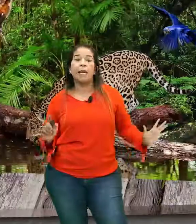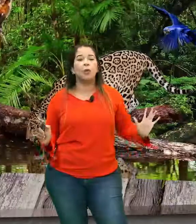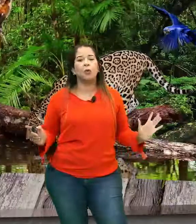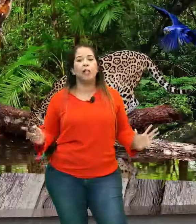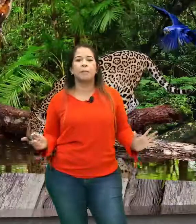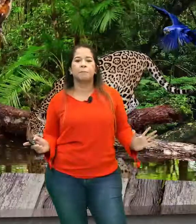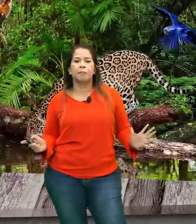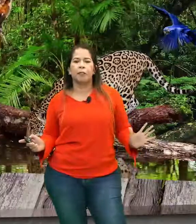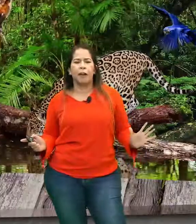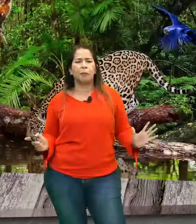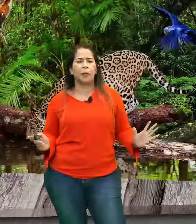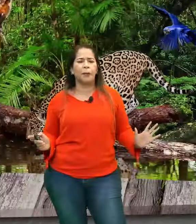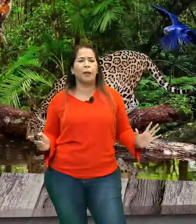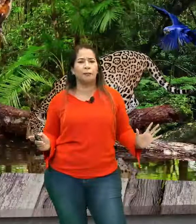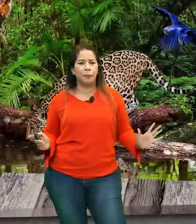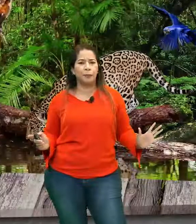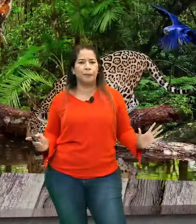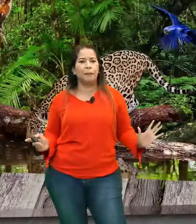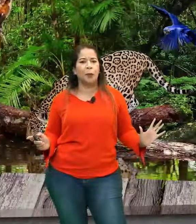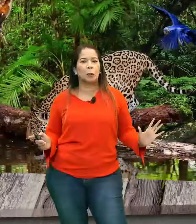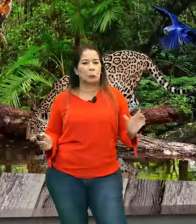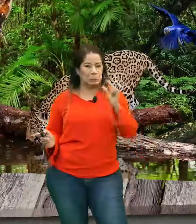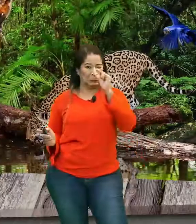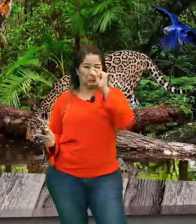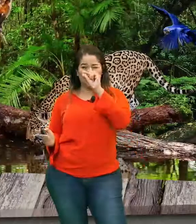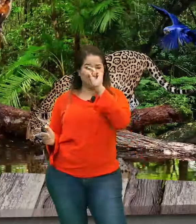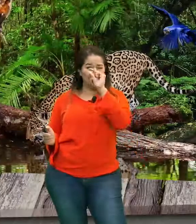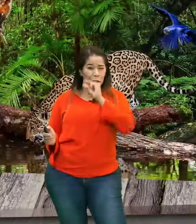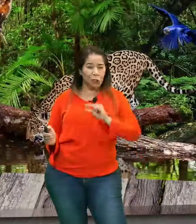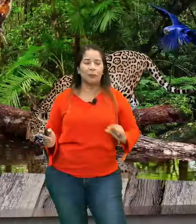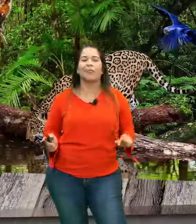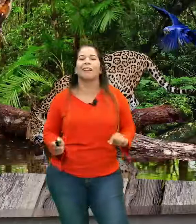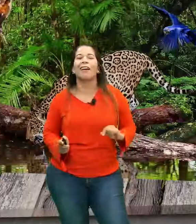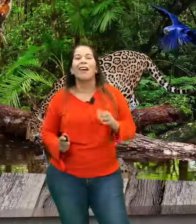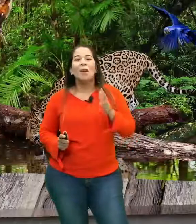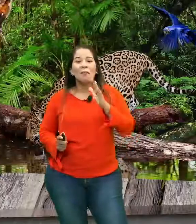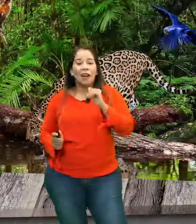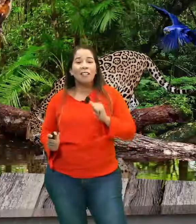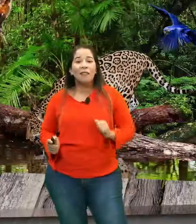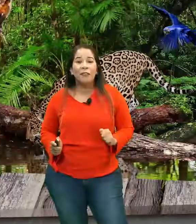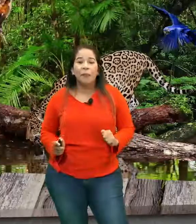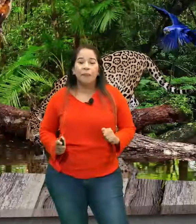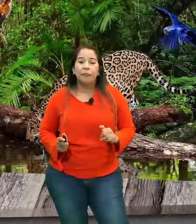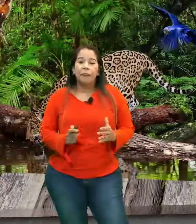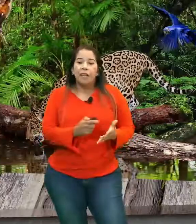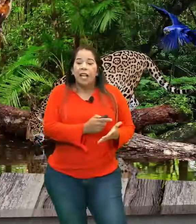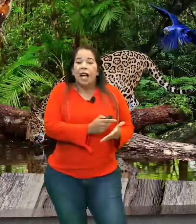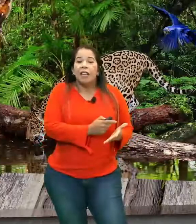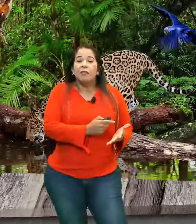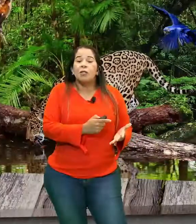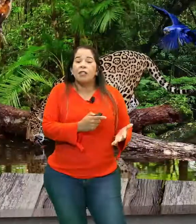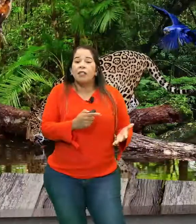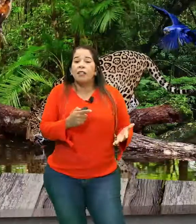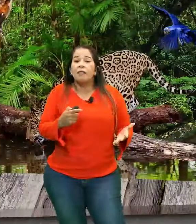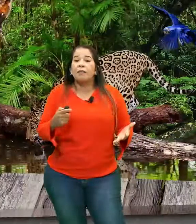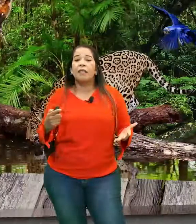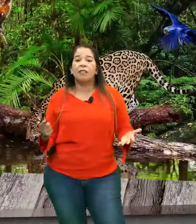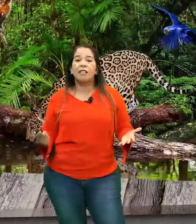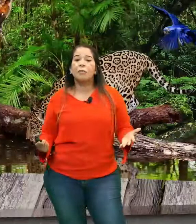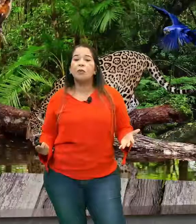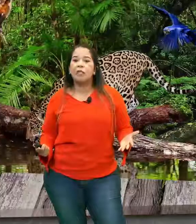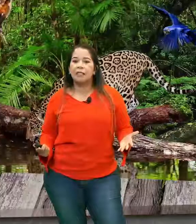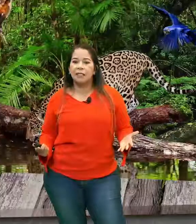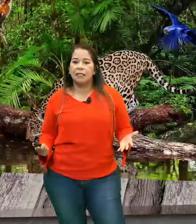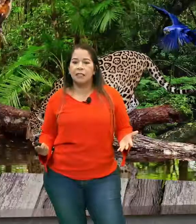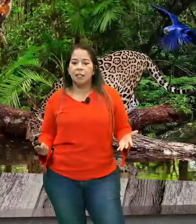desse período aí. Não faz muito tempo não, viu? Faz pouco. Tira. Mas, enfim. Aí você